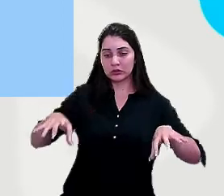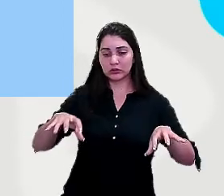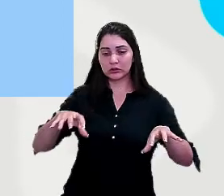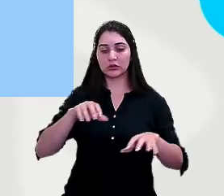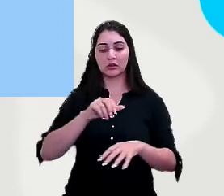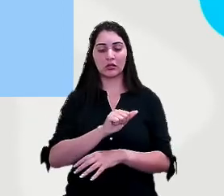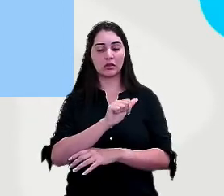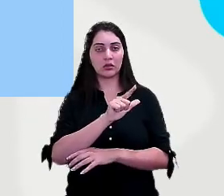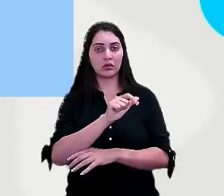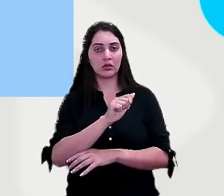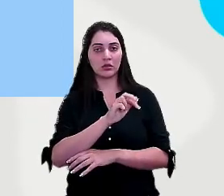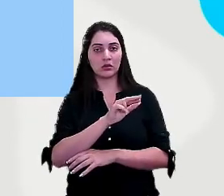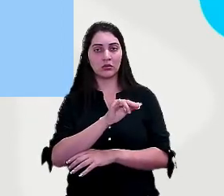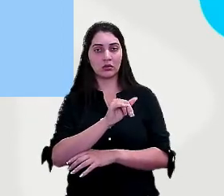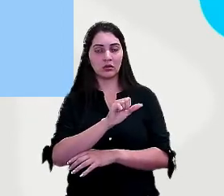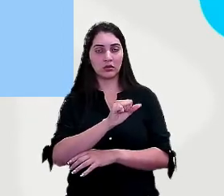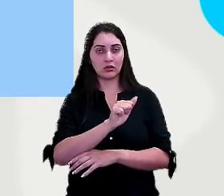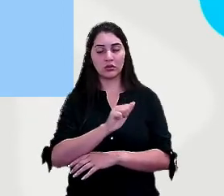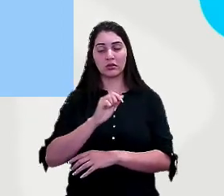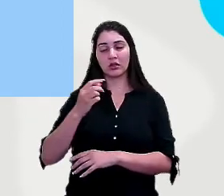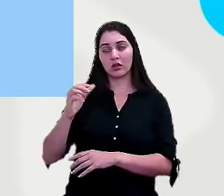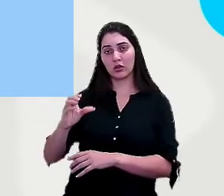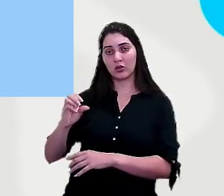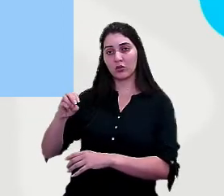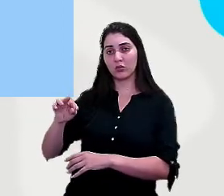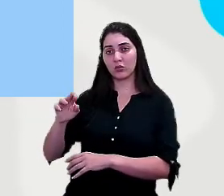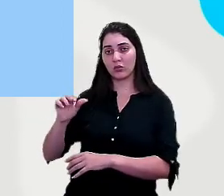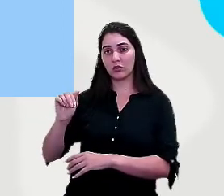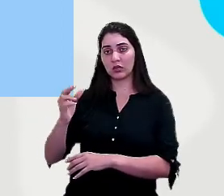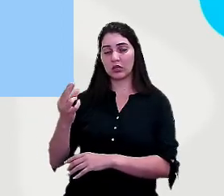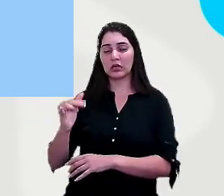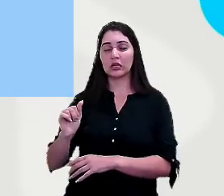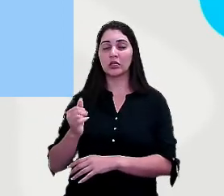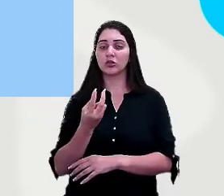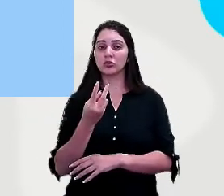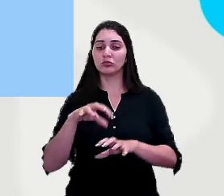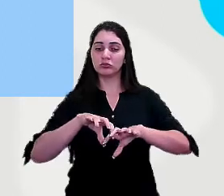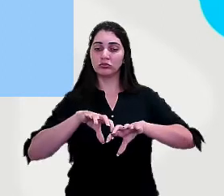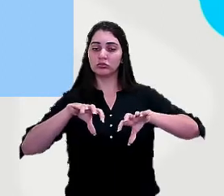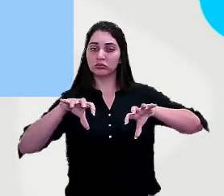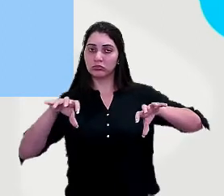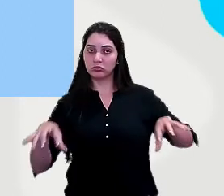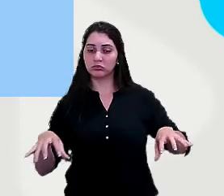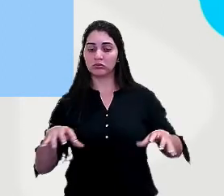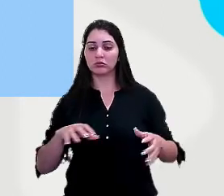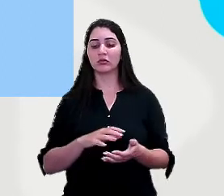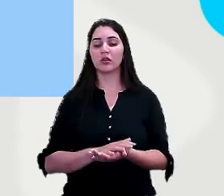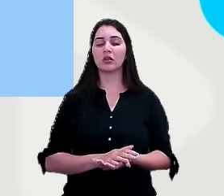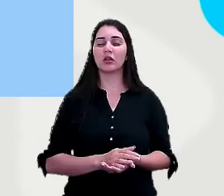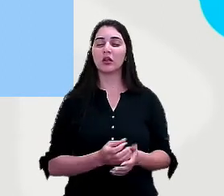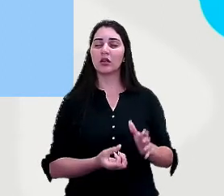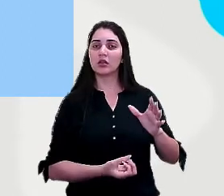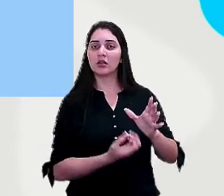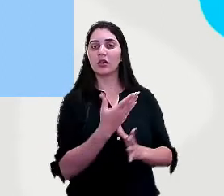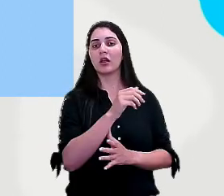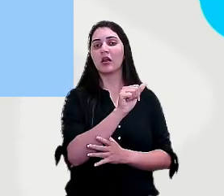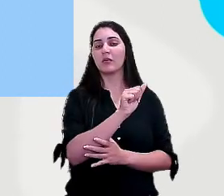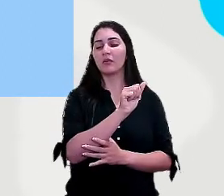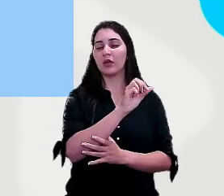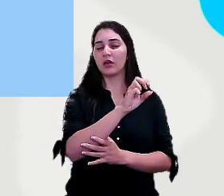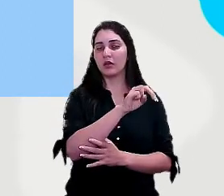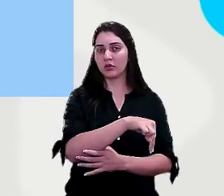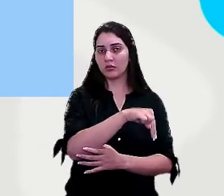né? Dois continentes diferentes. E a partir daí eles se deslocaram formando a Eurásia, a América do Norte, a América